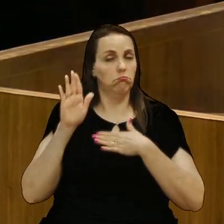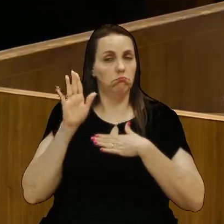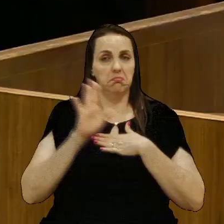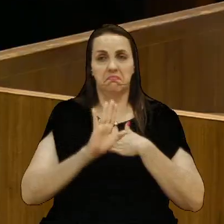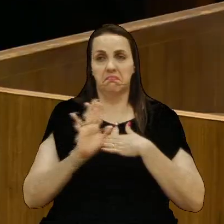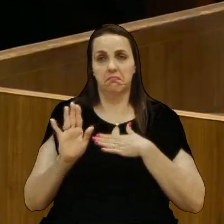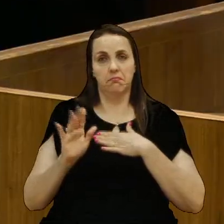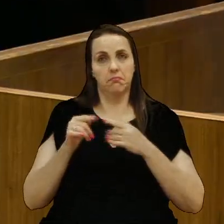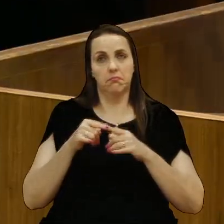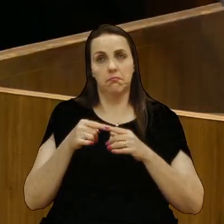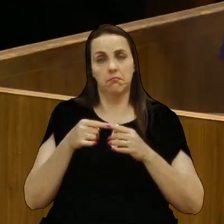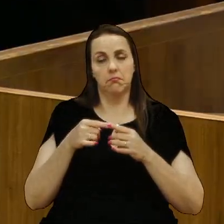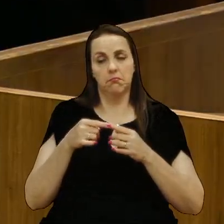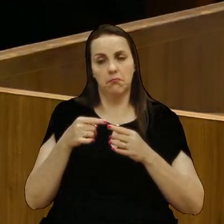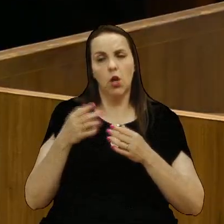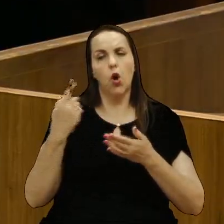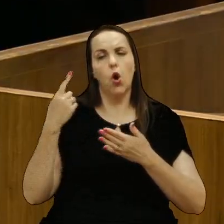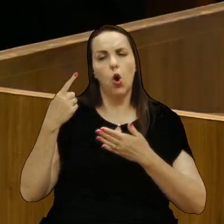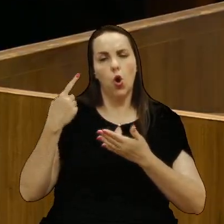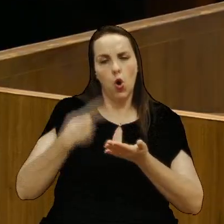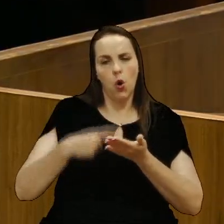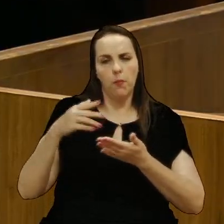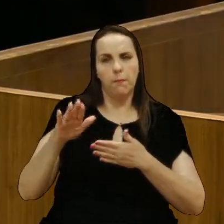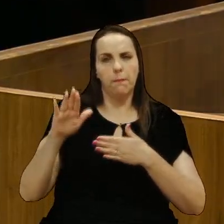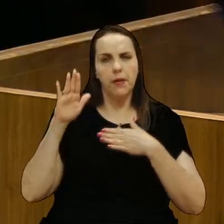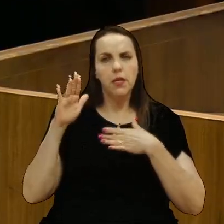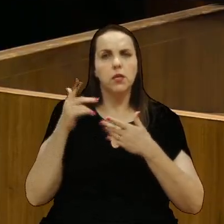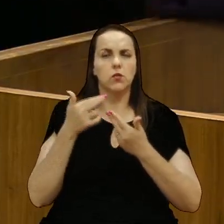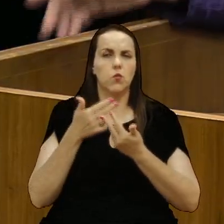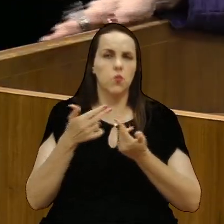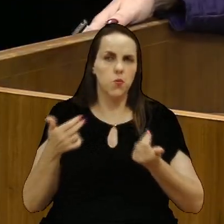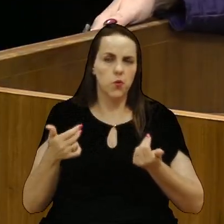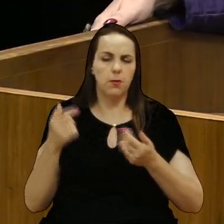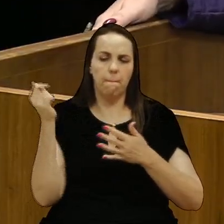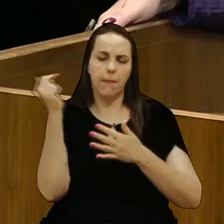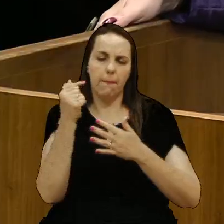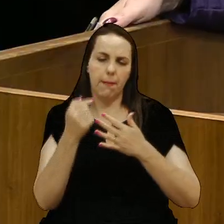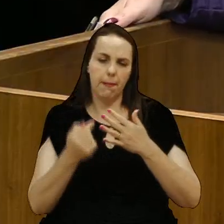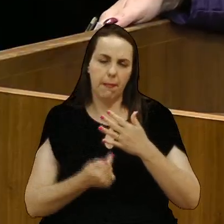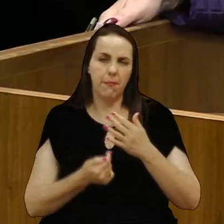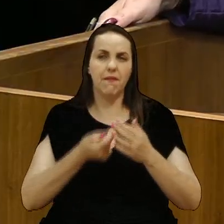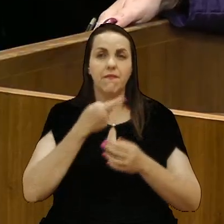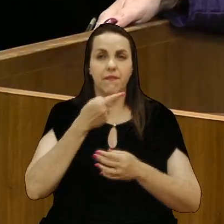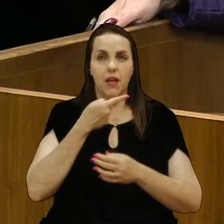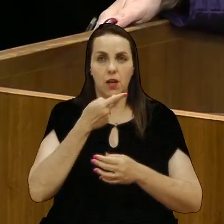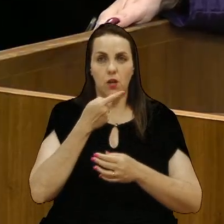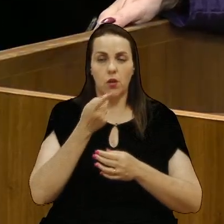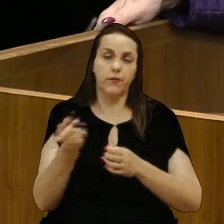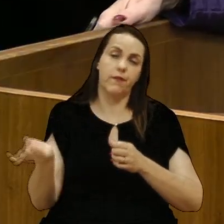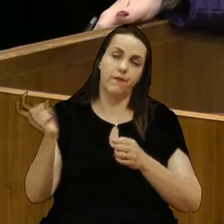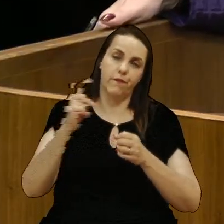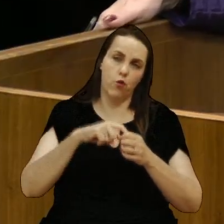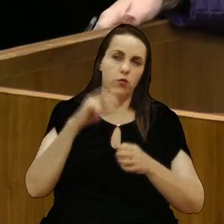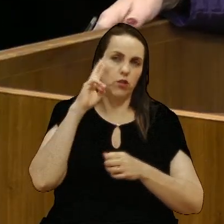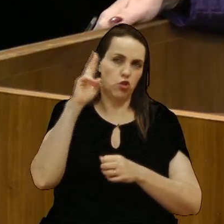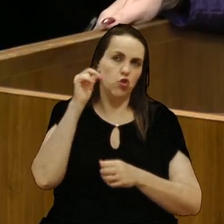com aqueles compromissos e aquelas coisas que foram ditos no retorno da diretora.